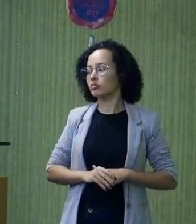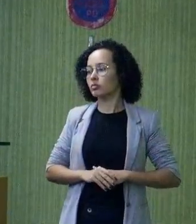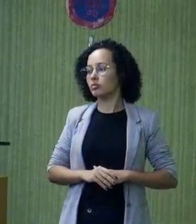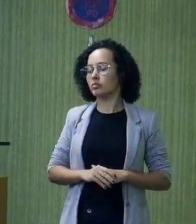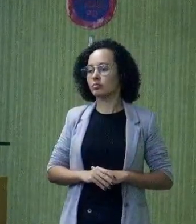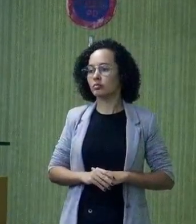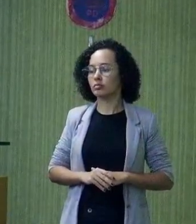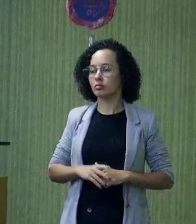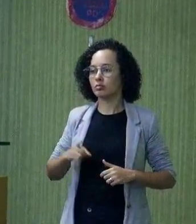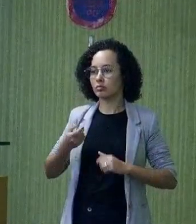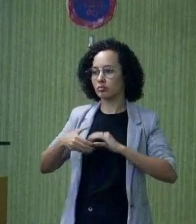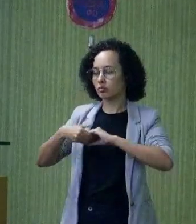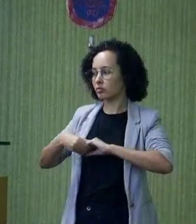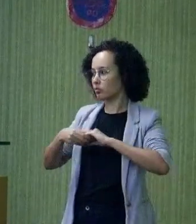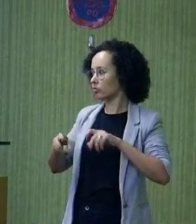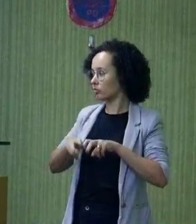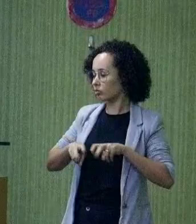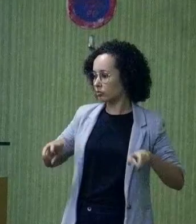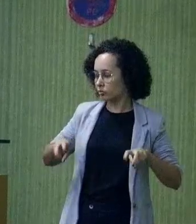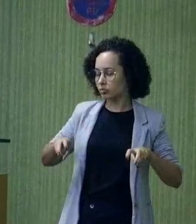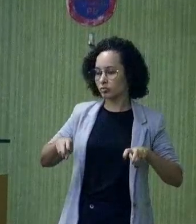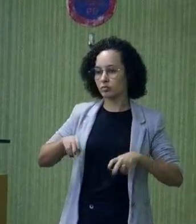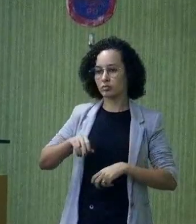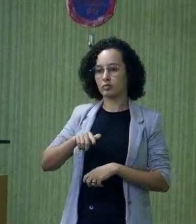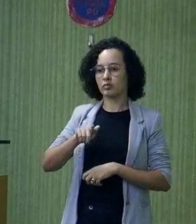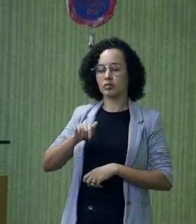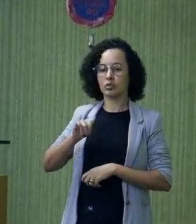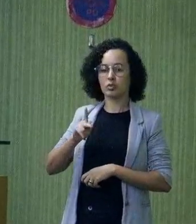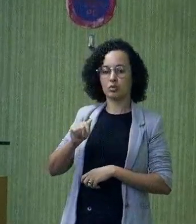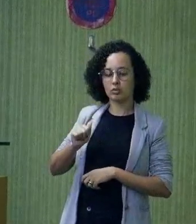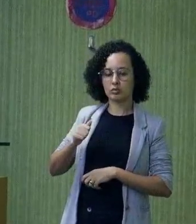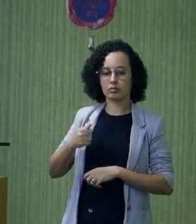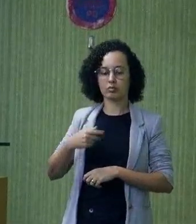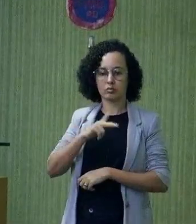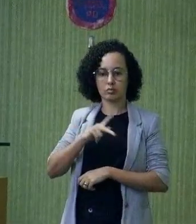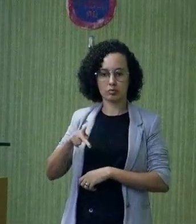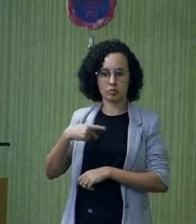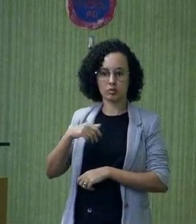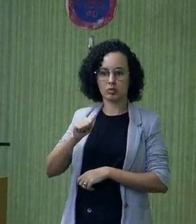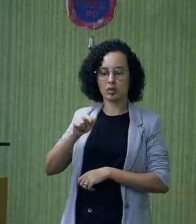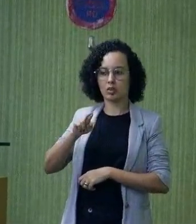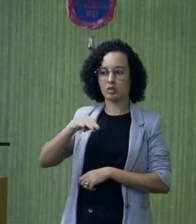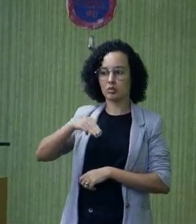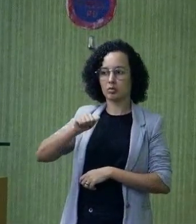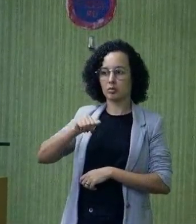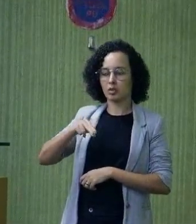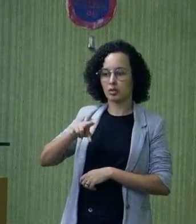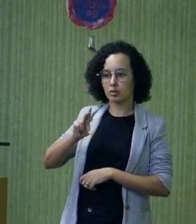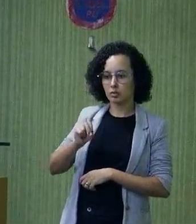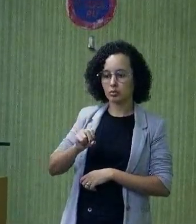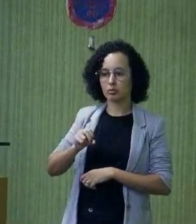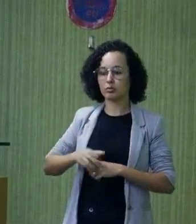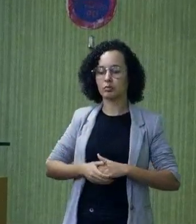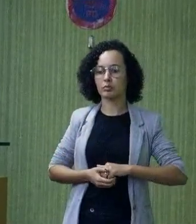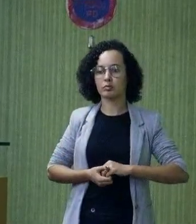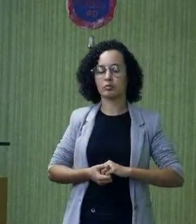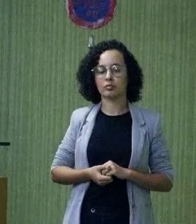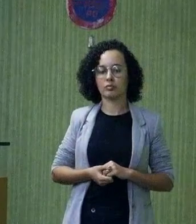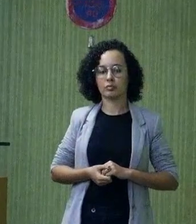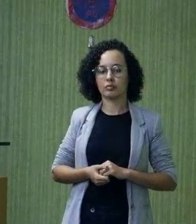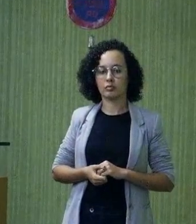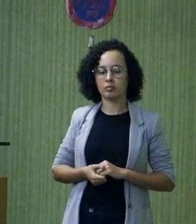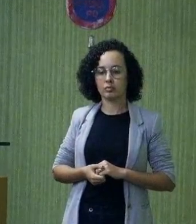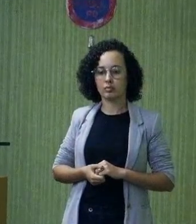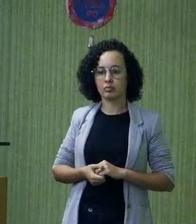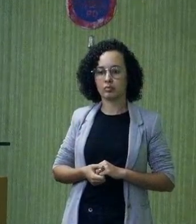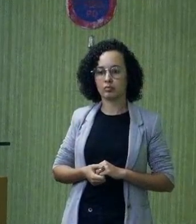primeiramente saudá mesa na pessoa da Dra gilc né também do Professor Armando né Armando Armando Simões né diretor